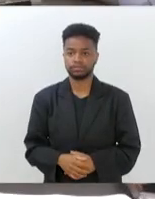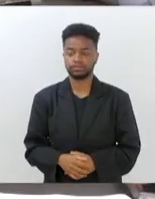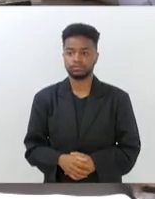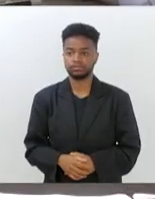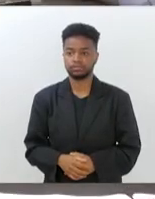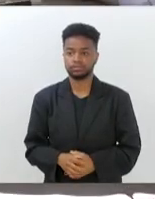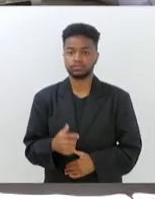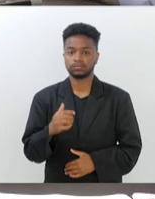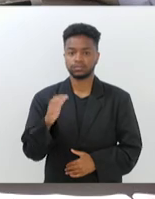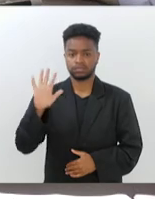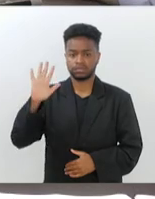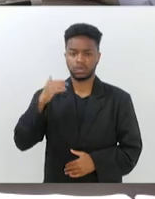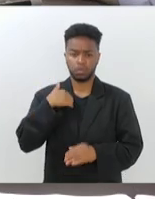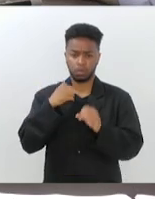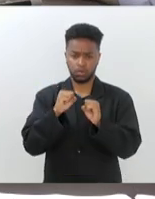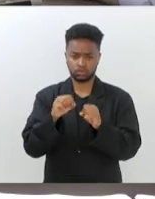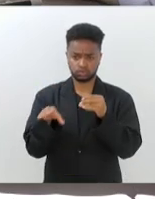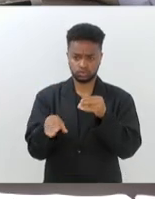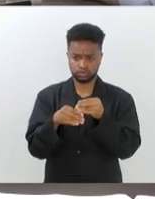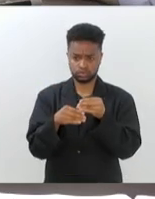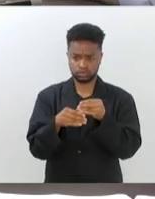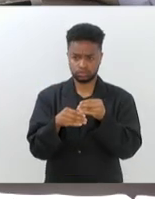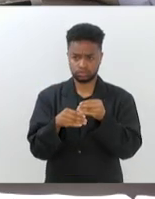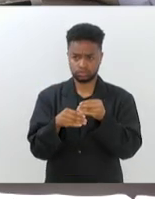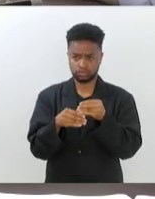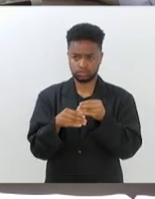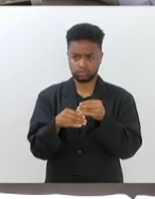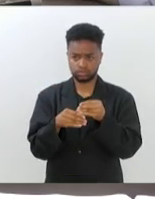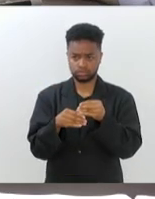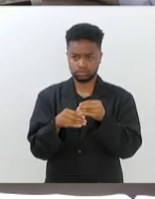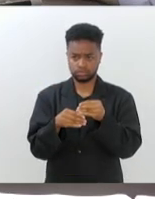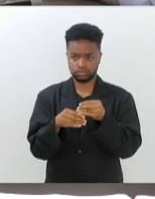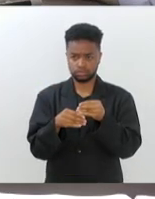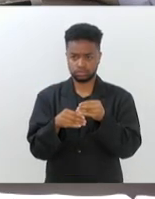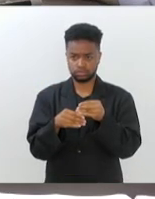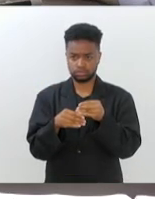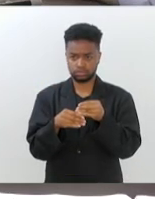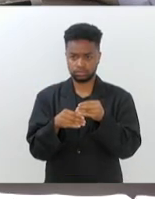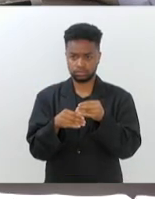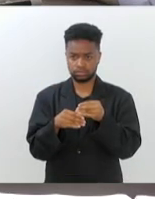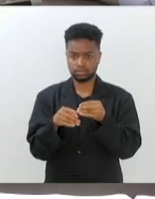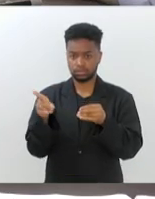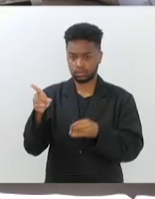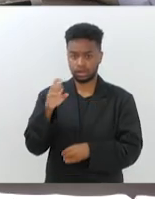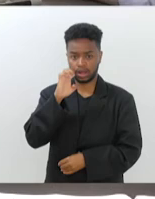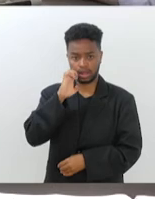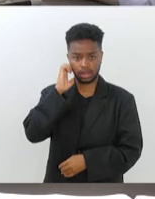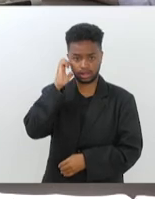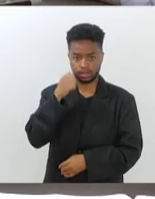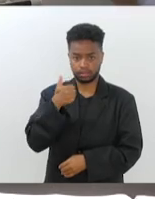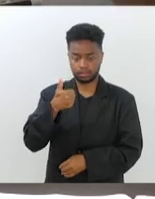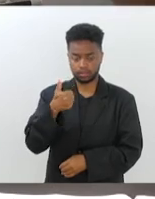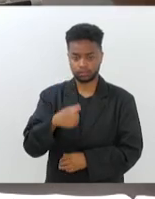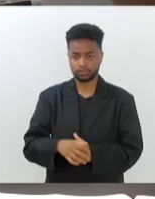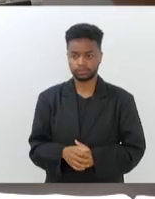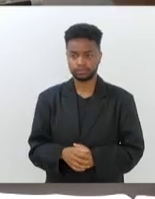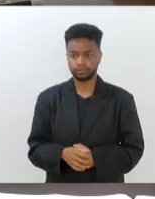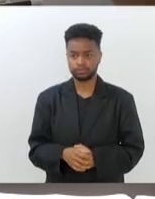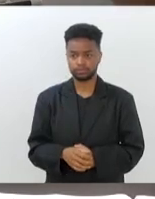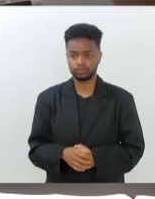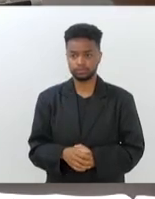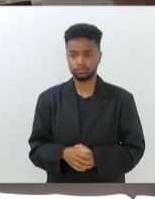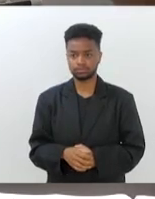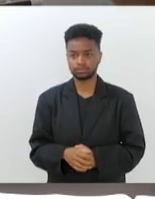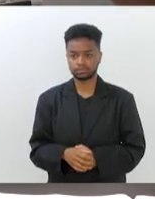queria acresentar posso presente pois não Deputado não deputada éca deputada Élica para discutir